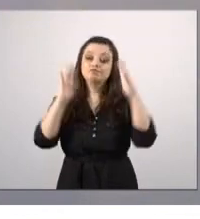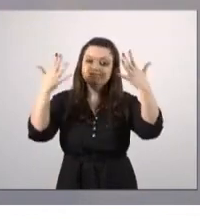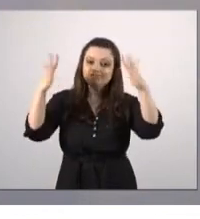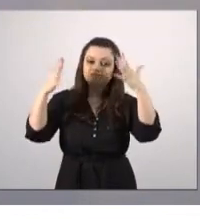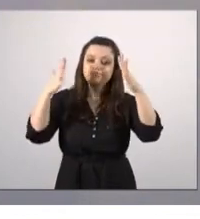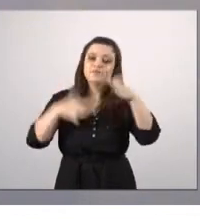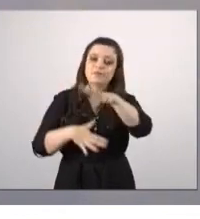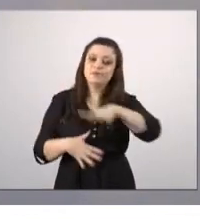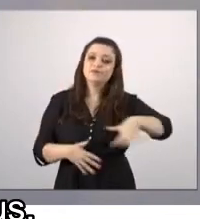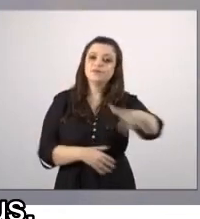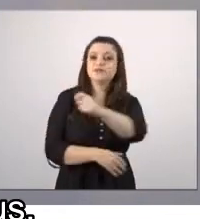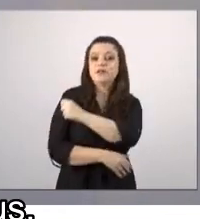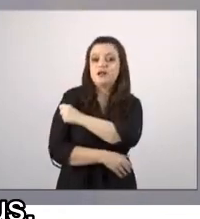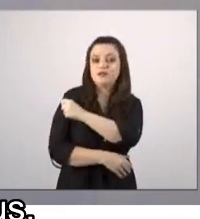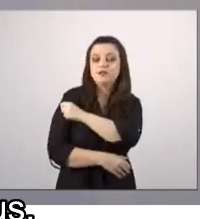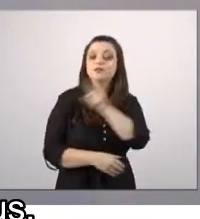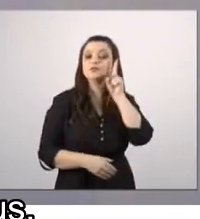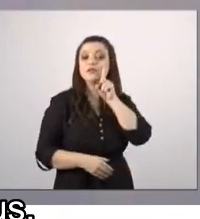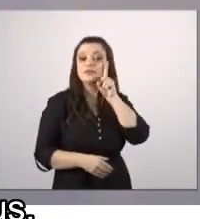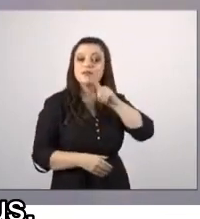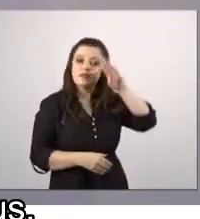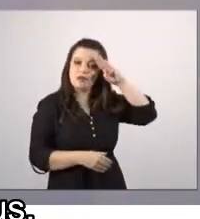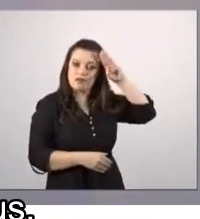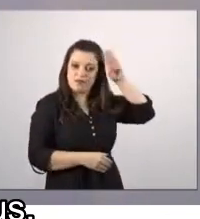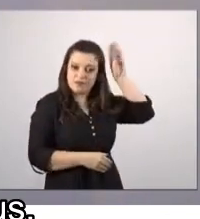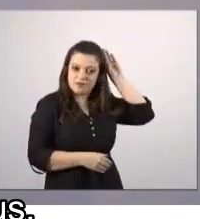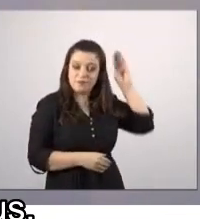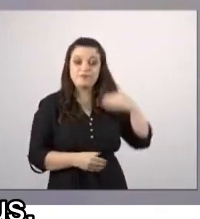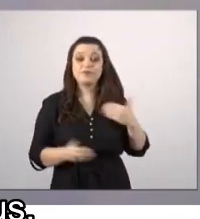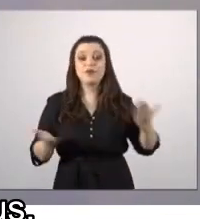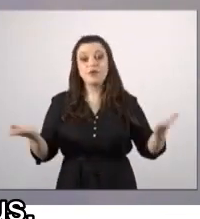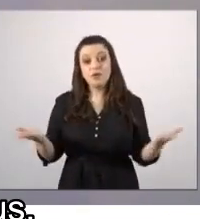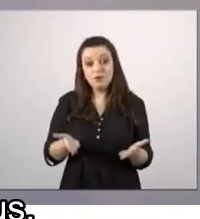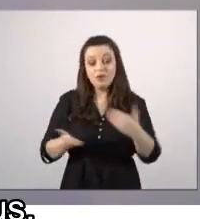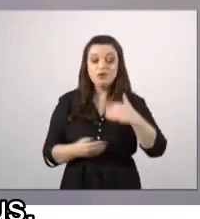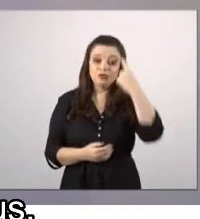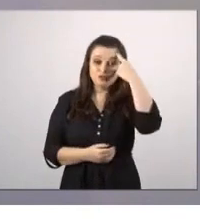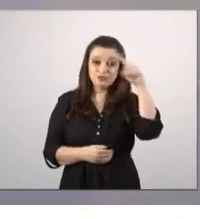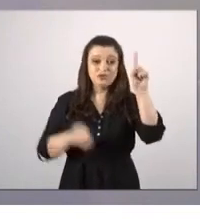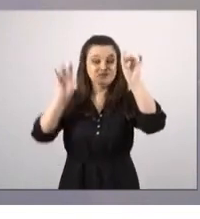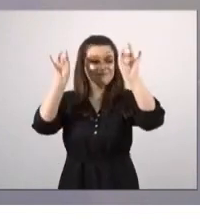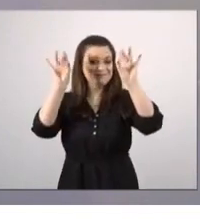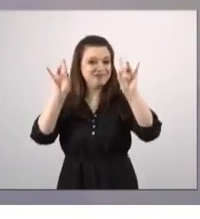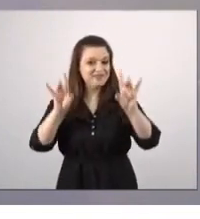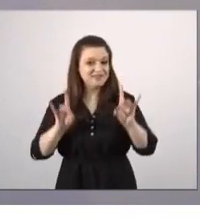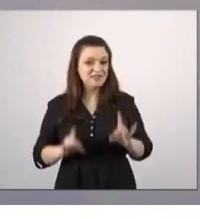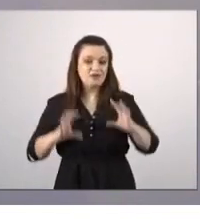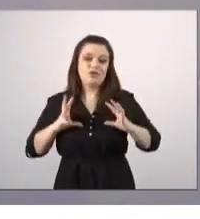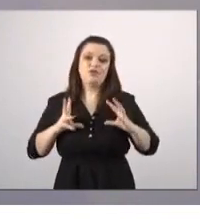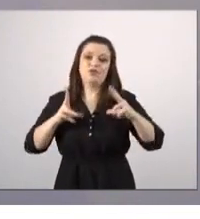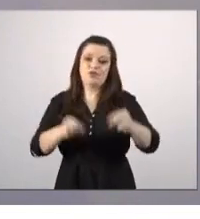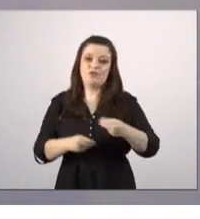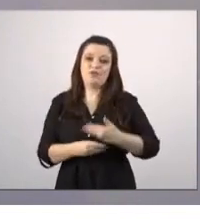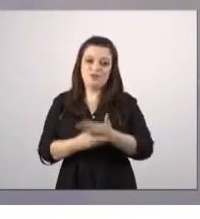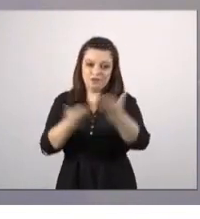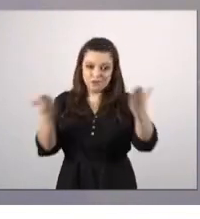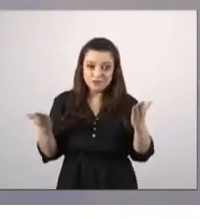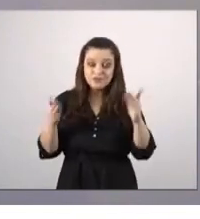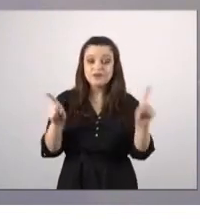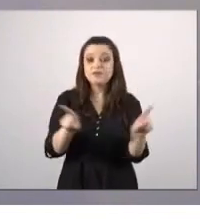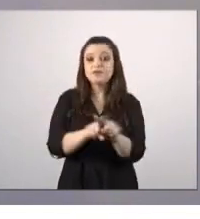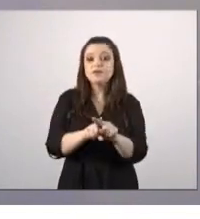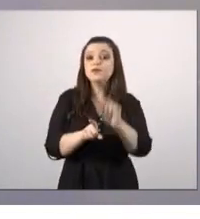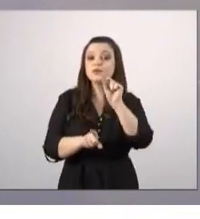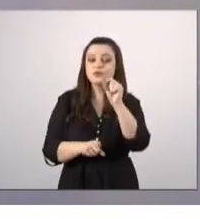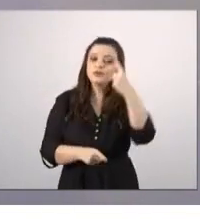American Academy. Hoje é um dia muito especial para todos nós. Um dia que comemoramos